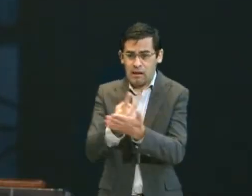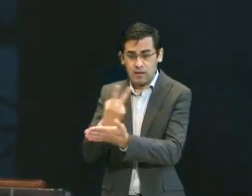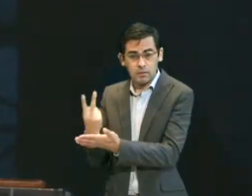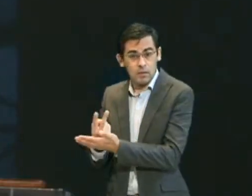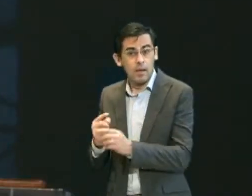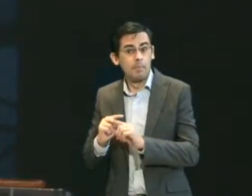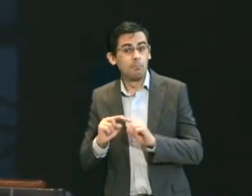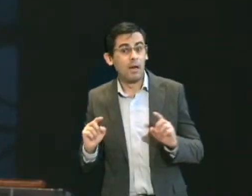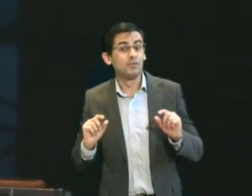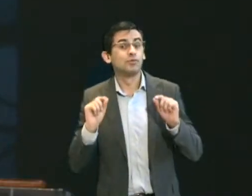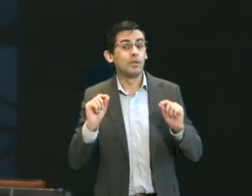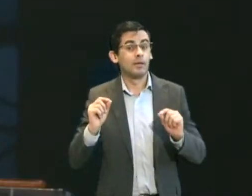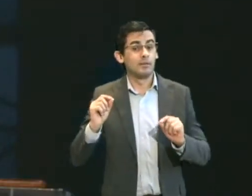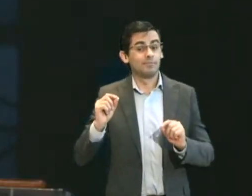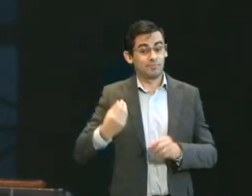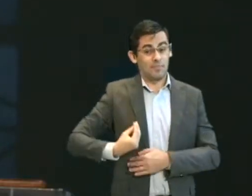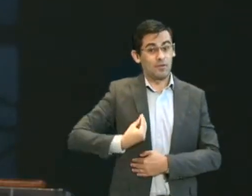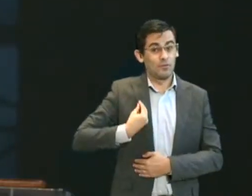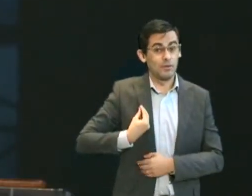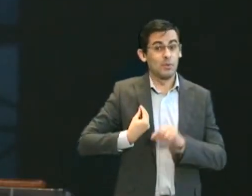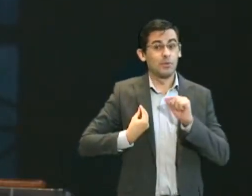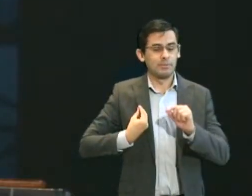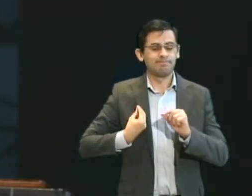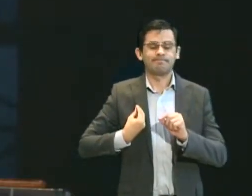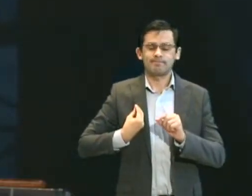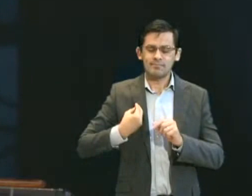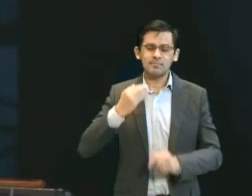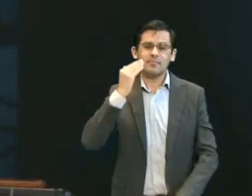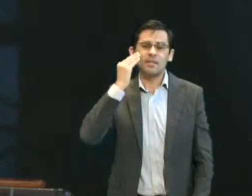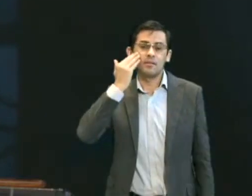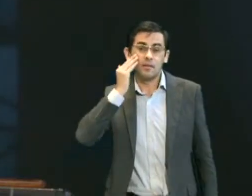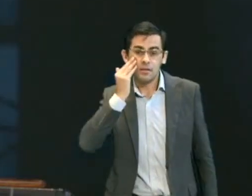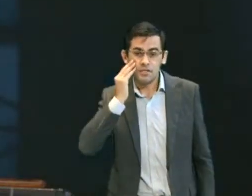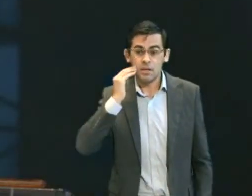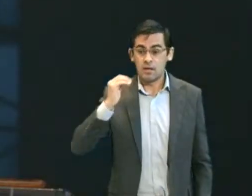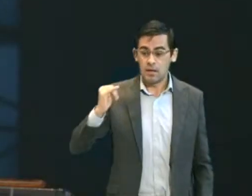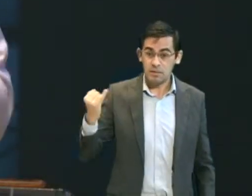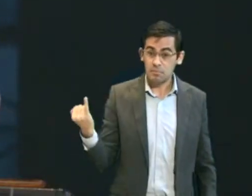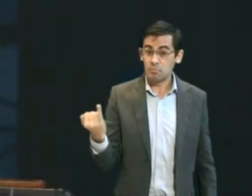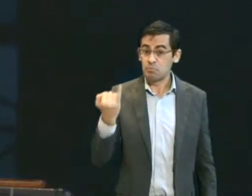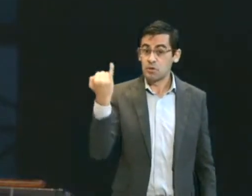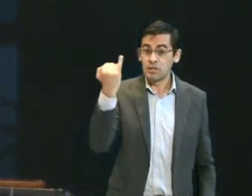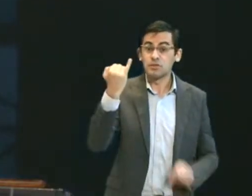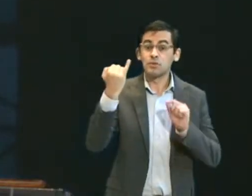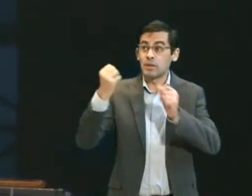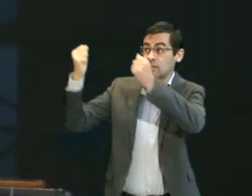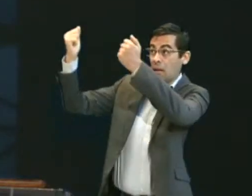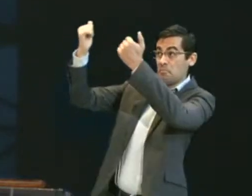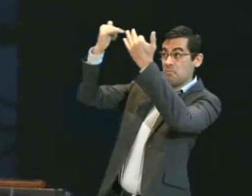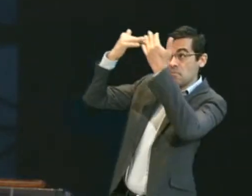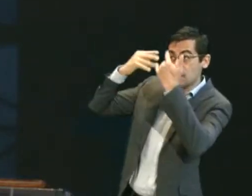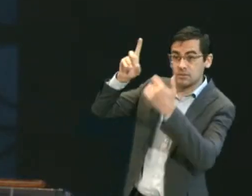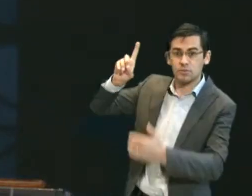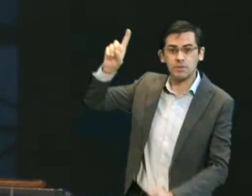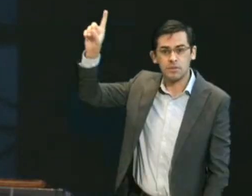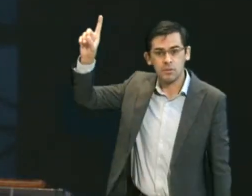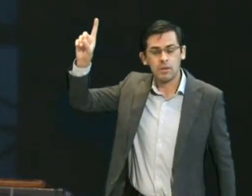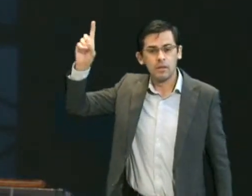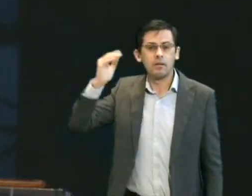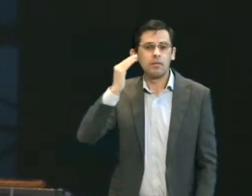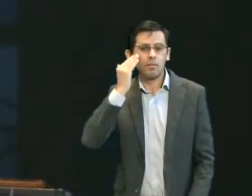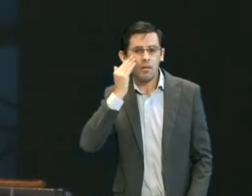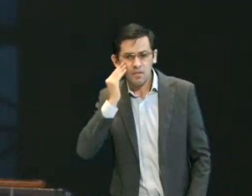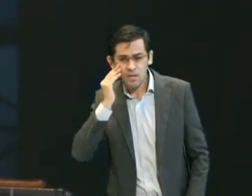coisa é interessante na sua vida: ele valorizava a bênção de Deus. Ele valorizava